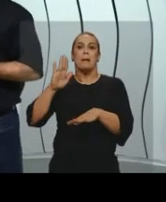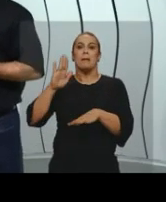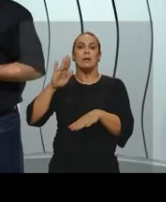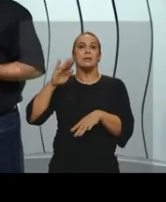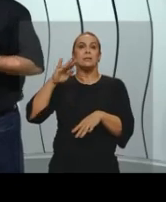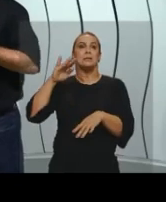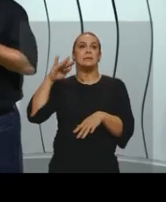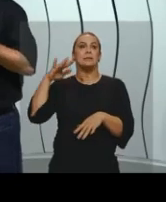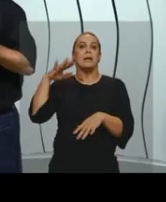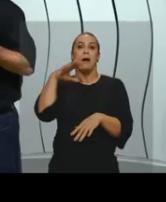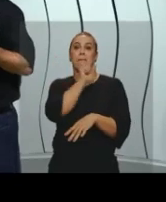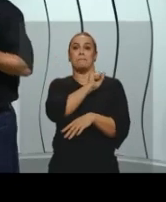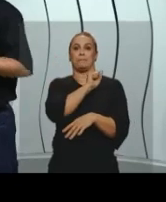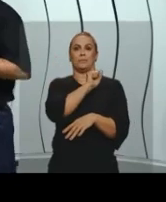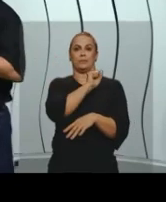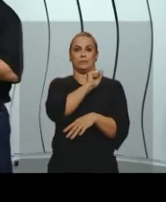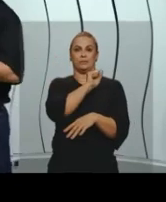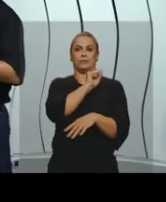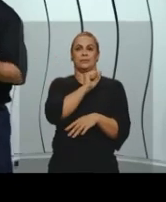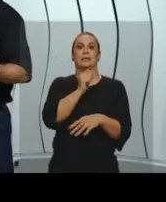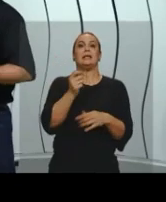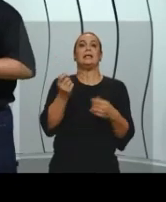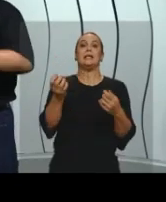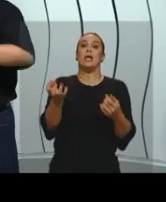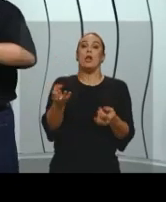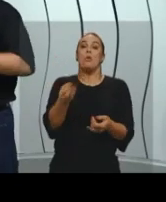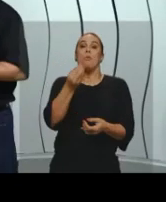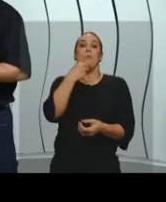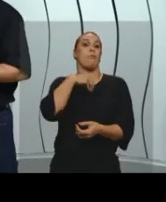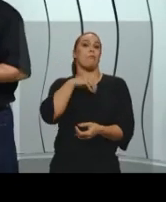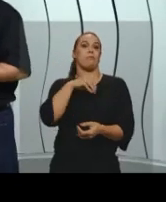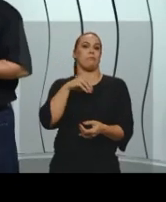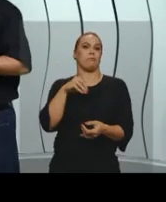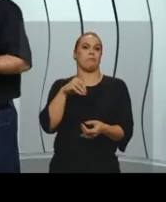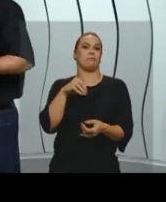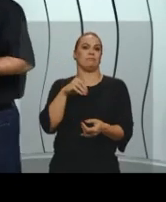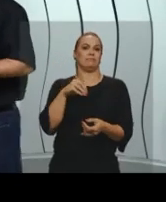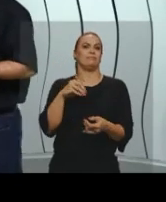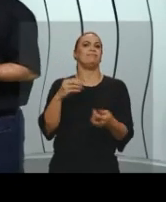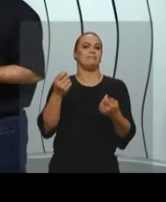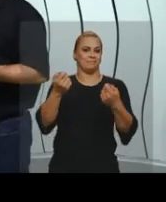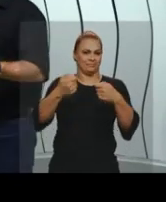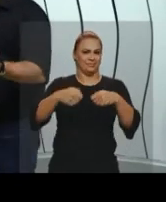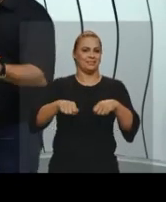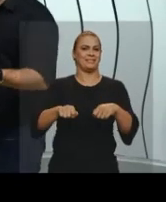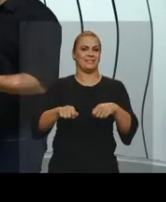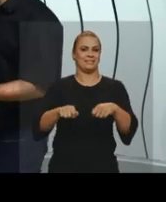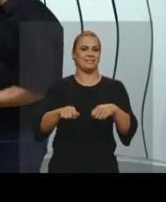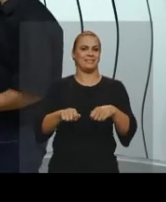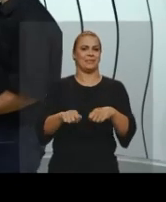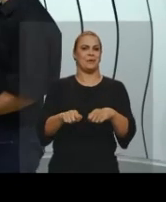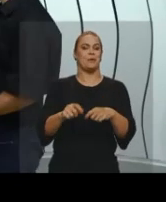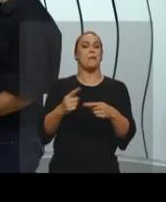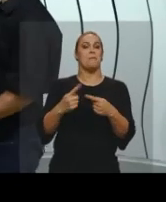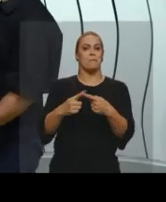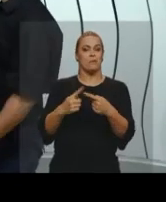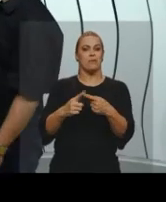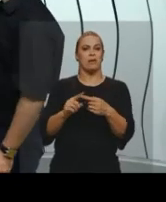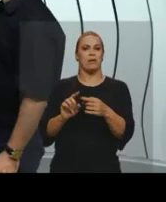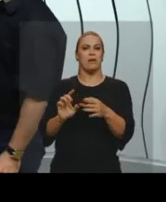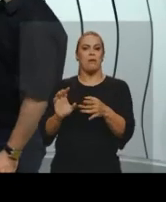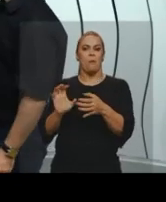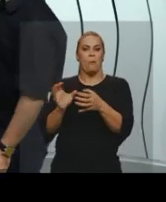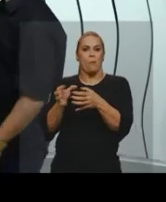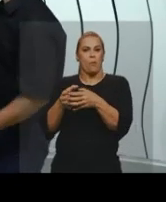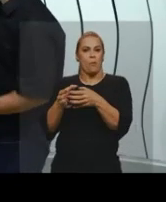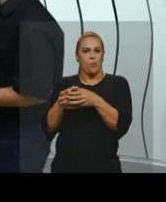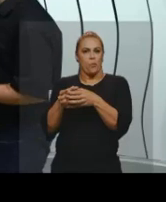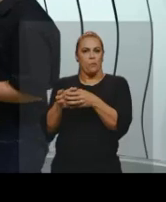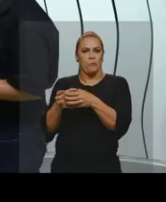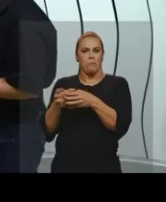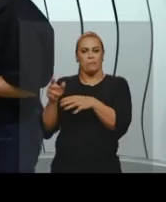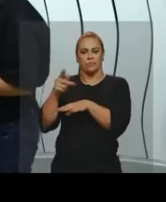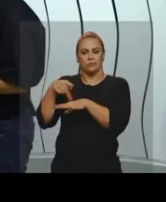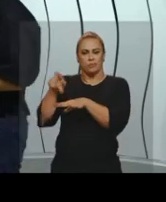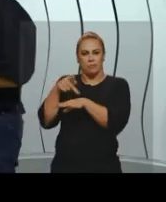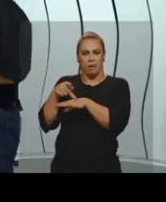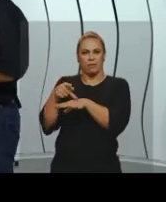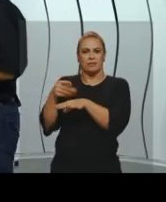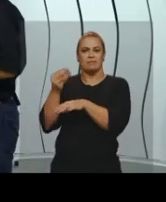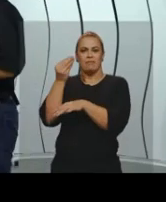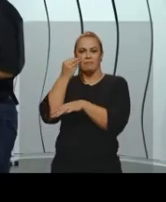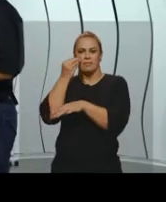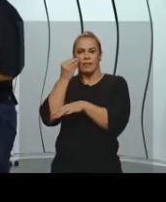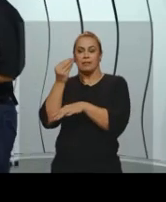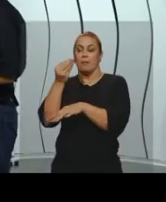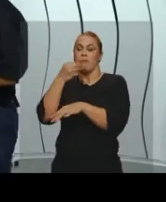muito mais rentável, que é o que, em última análise, os países membros buscam, né? E os modelos econômicos